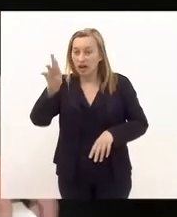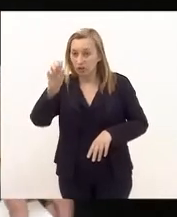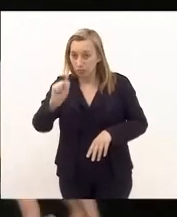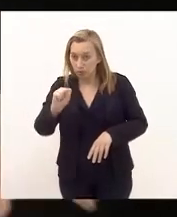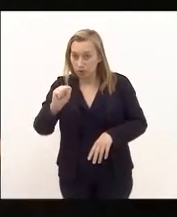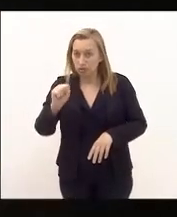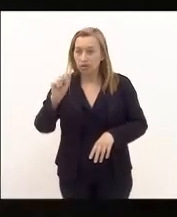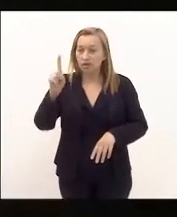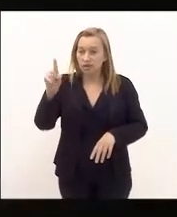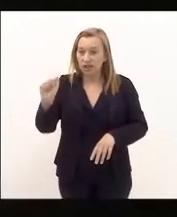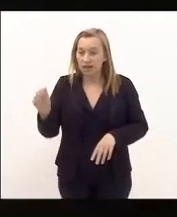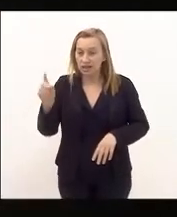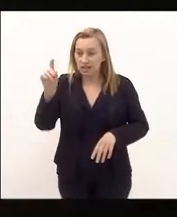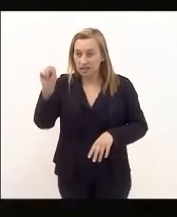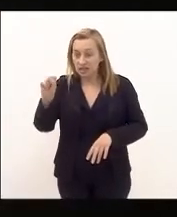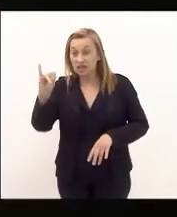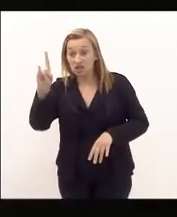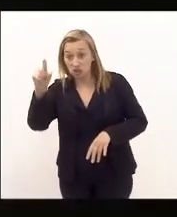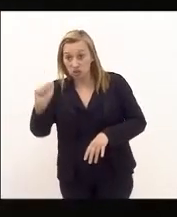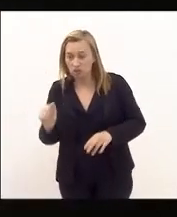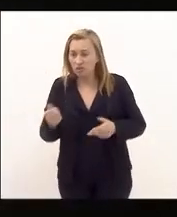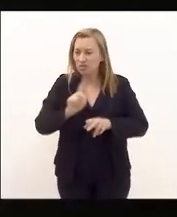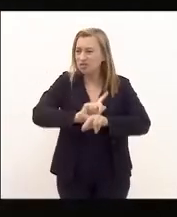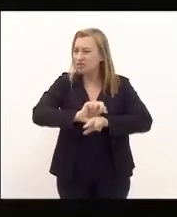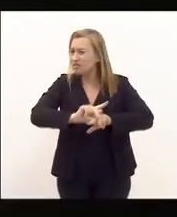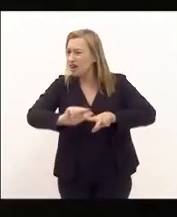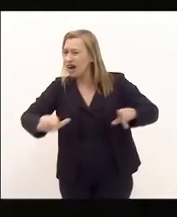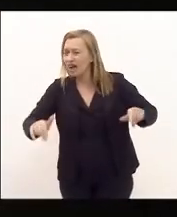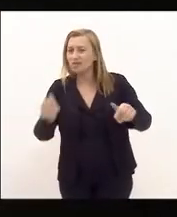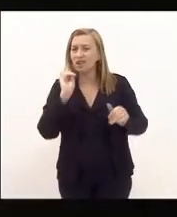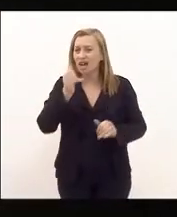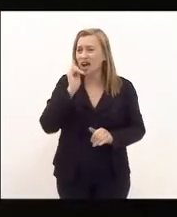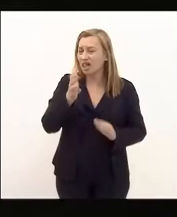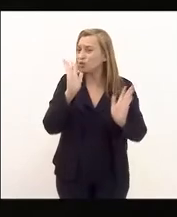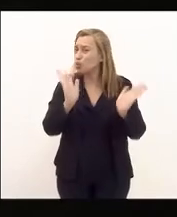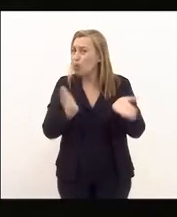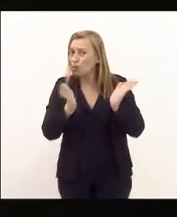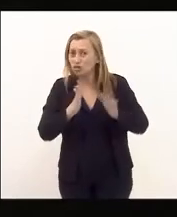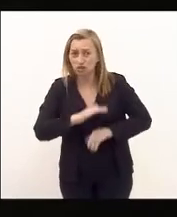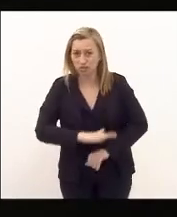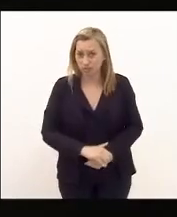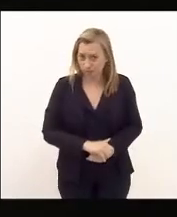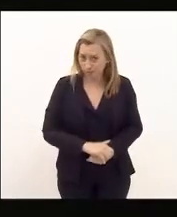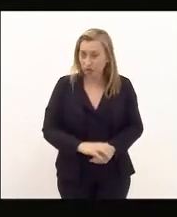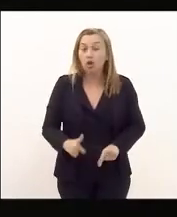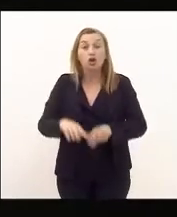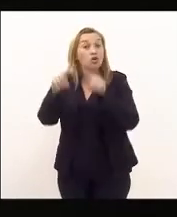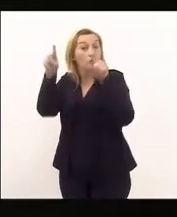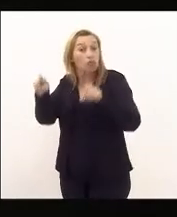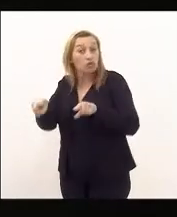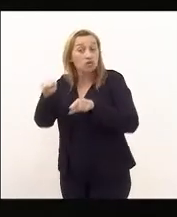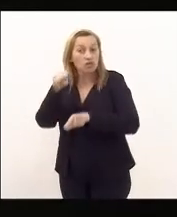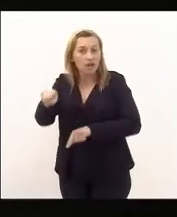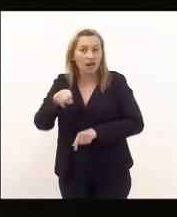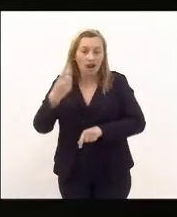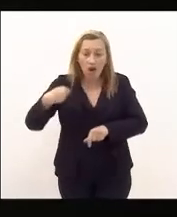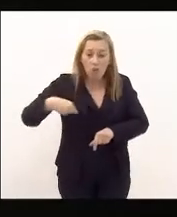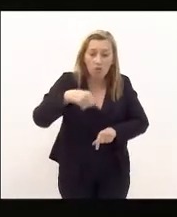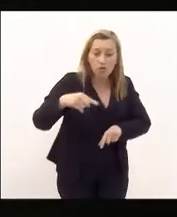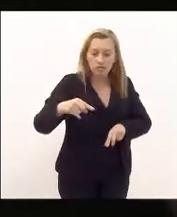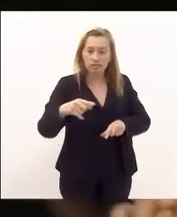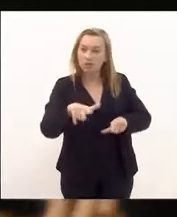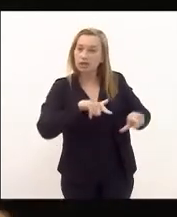Neto. Temos diversos relatos hoje que funcionários, ao ir